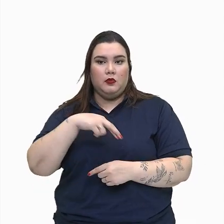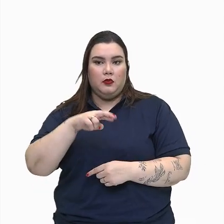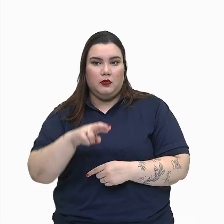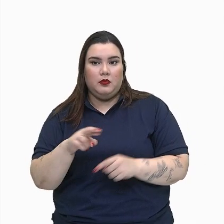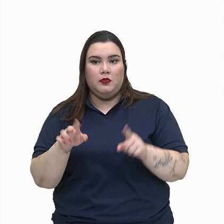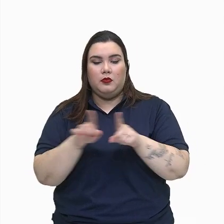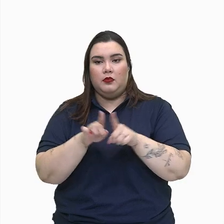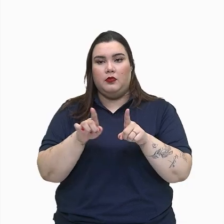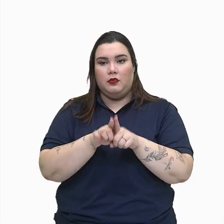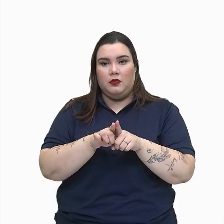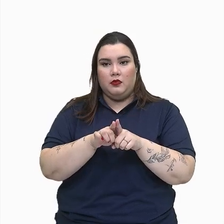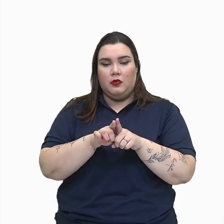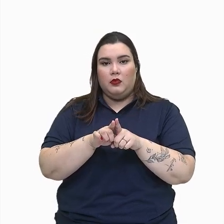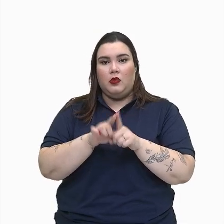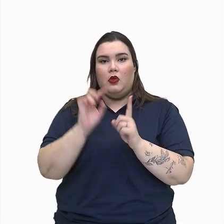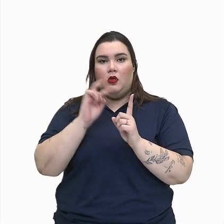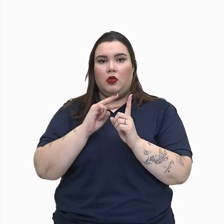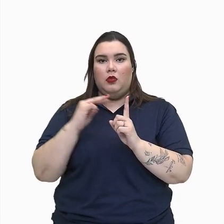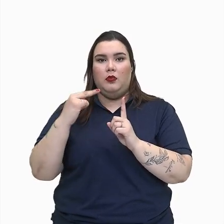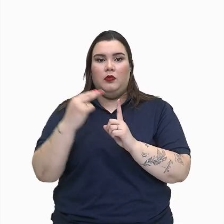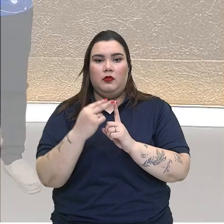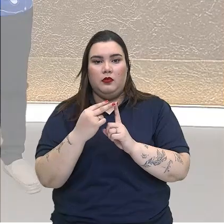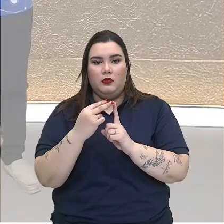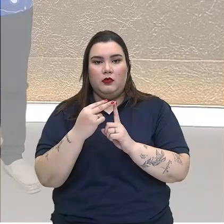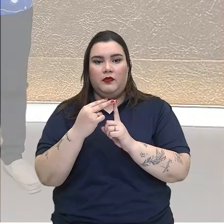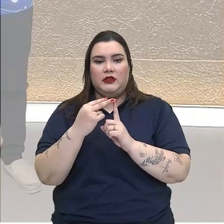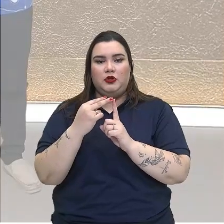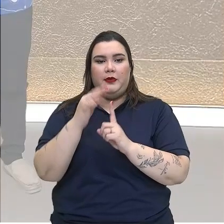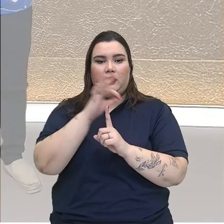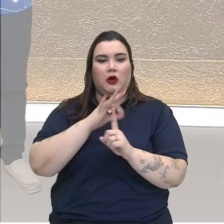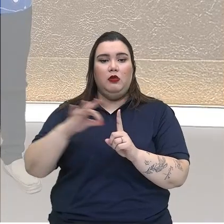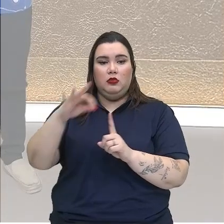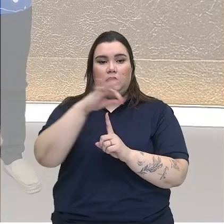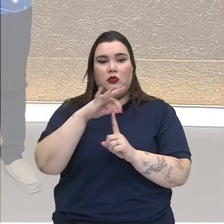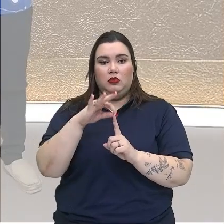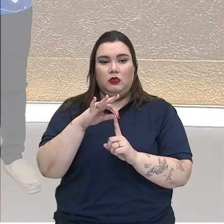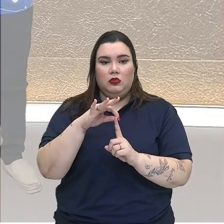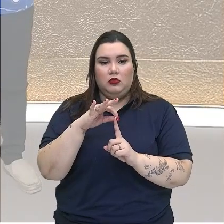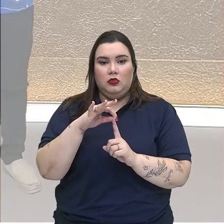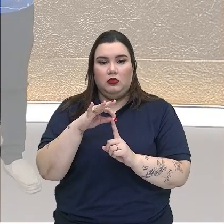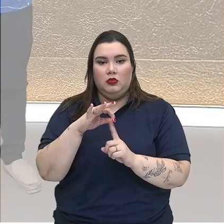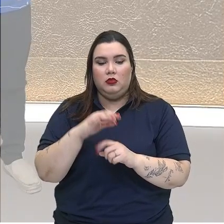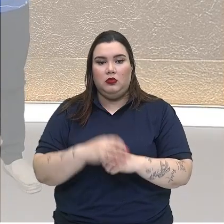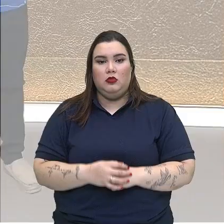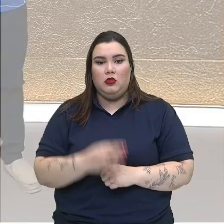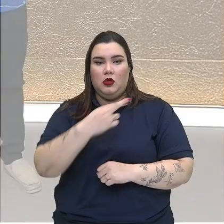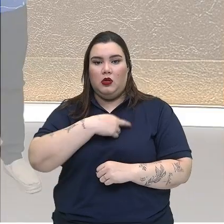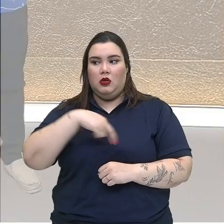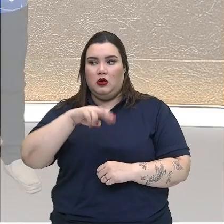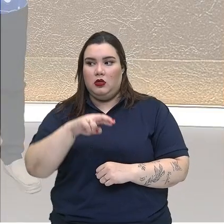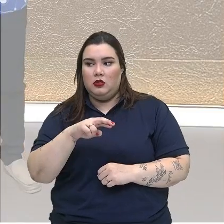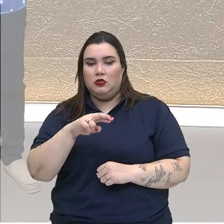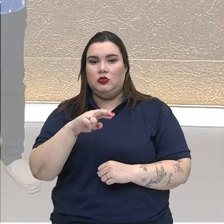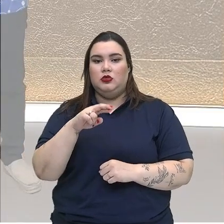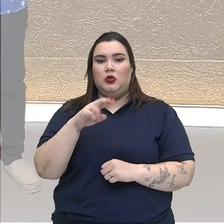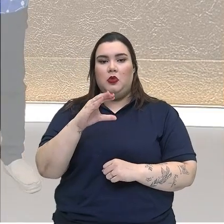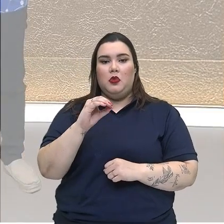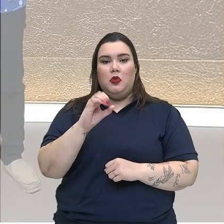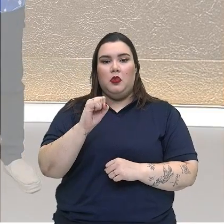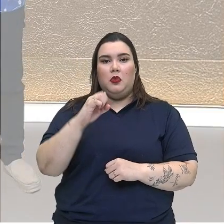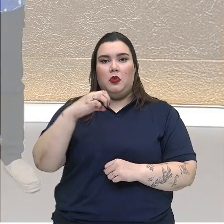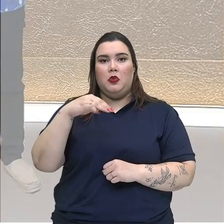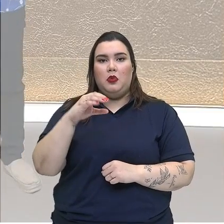e cosmovisão. Vamos lá? Então, religião e cosmovisão a respeito desses povos que nós já